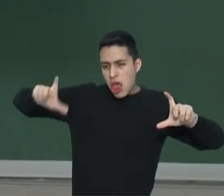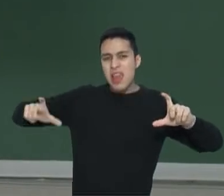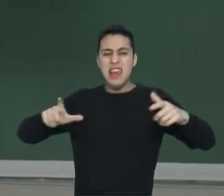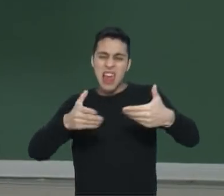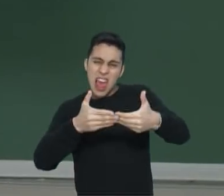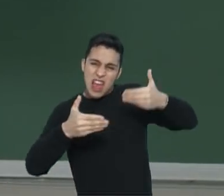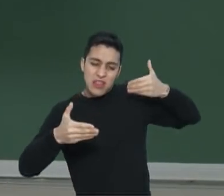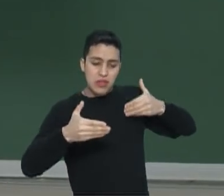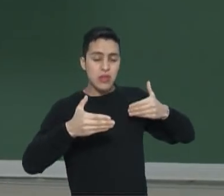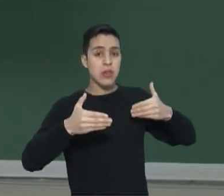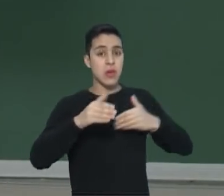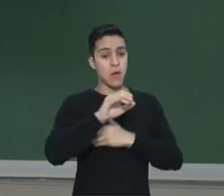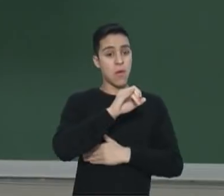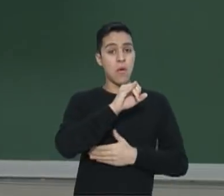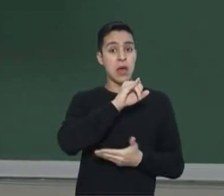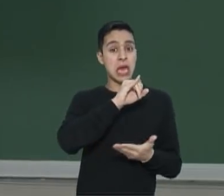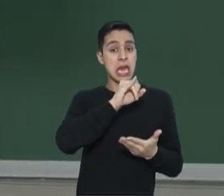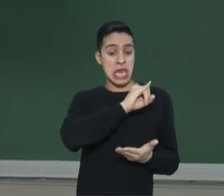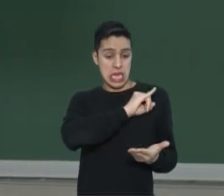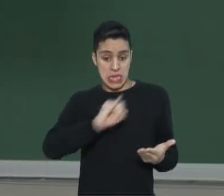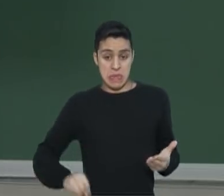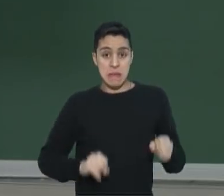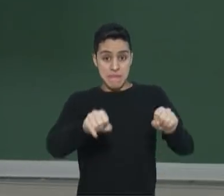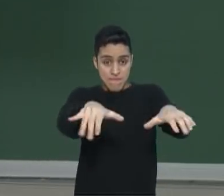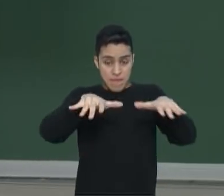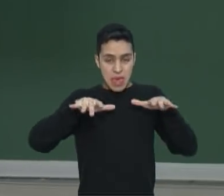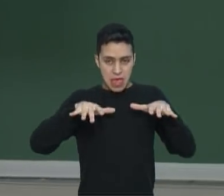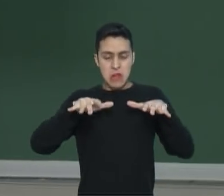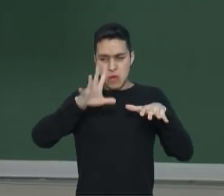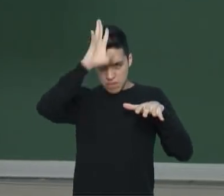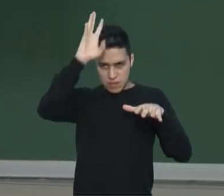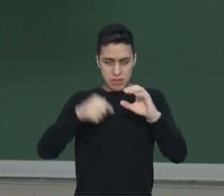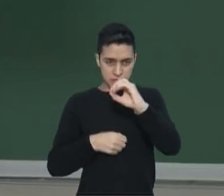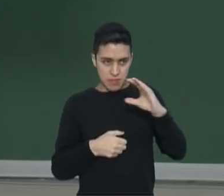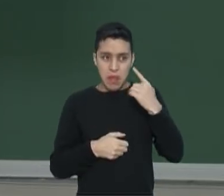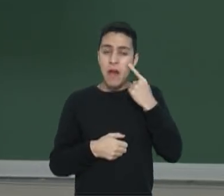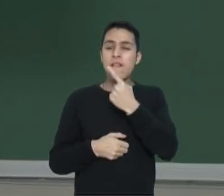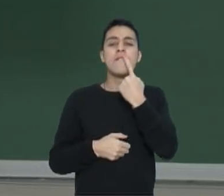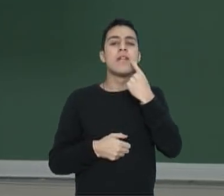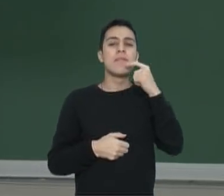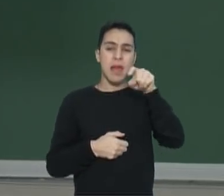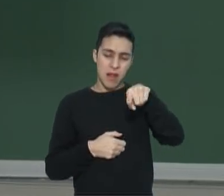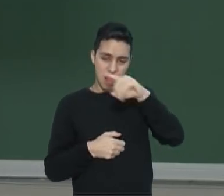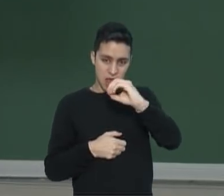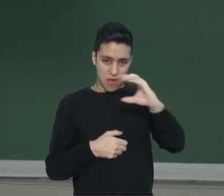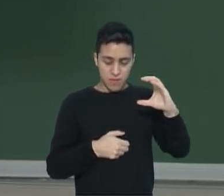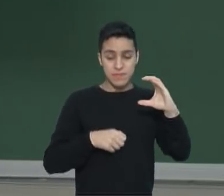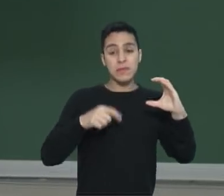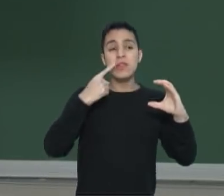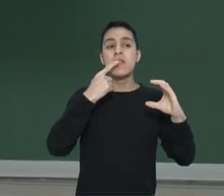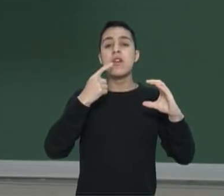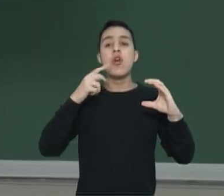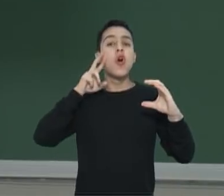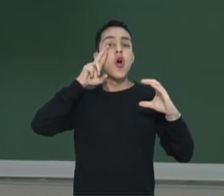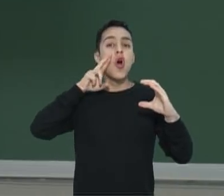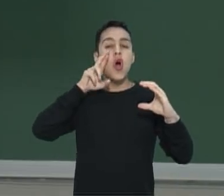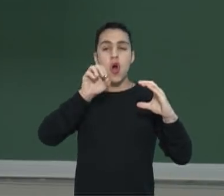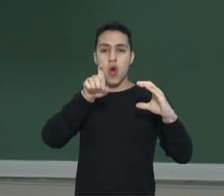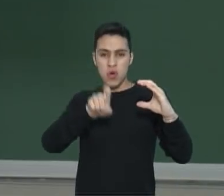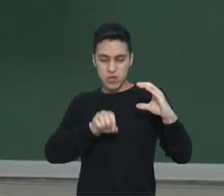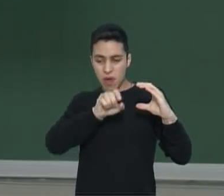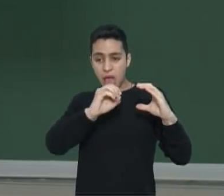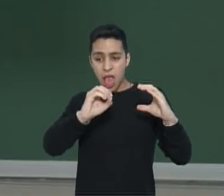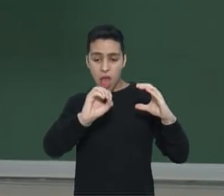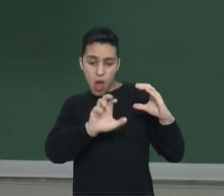antigo Império Romano do Ocidente. Em vermelho a gente tem o Império Romano do Ocidente, e em roxo a gente tem o Império Romano do